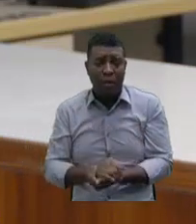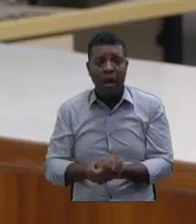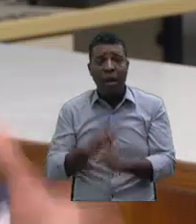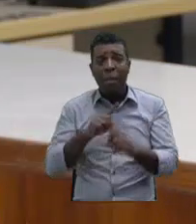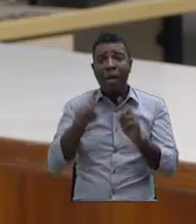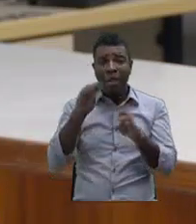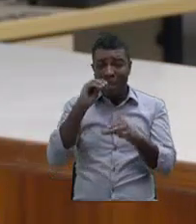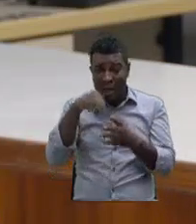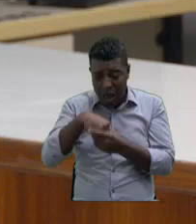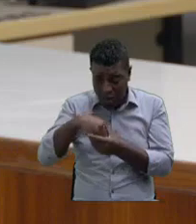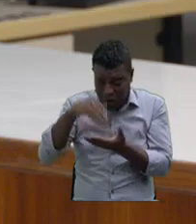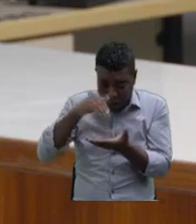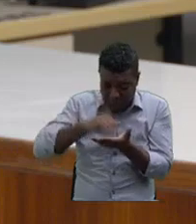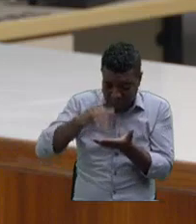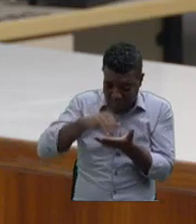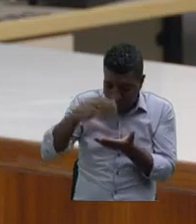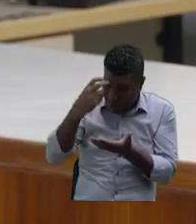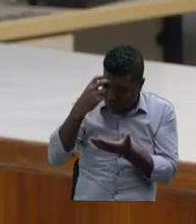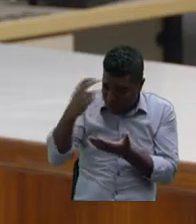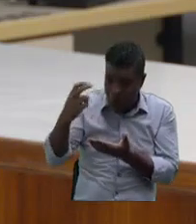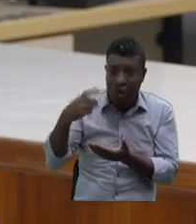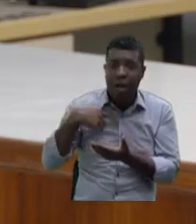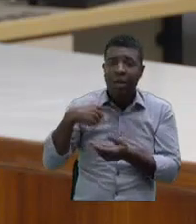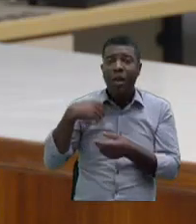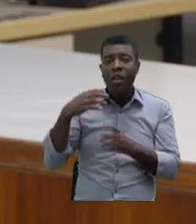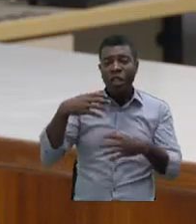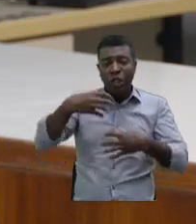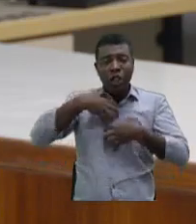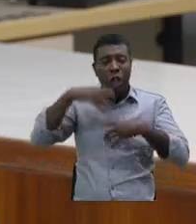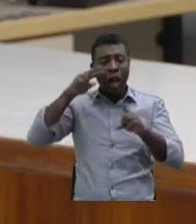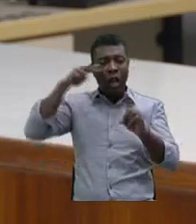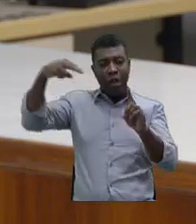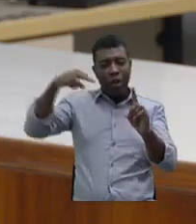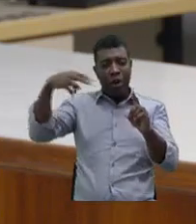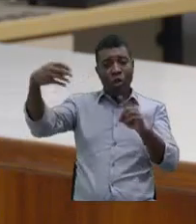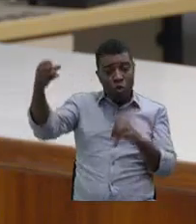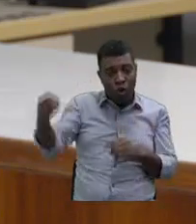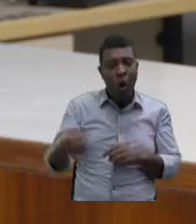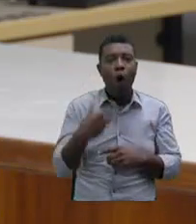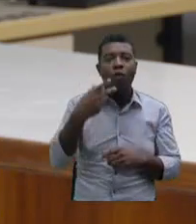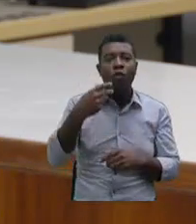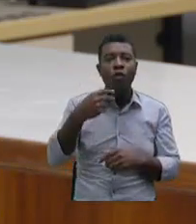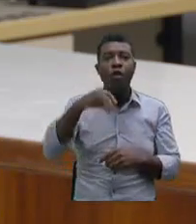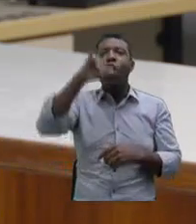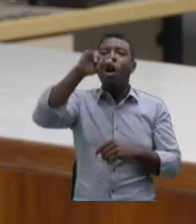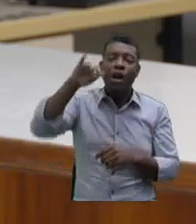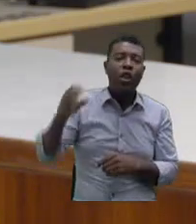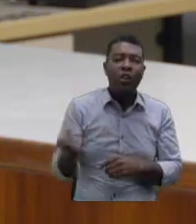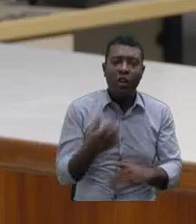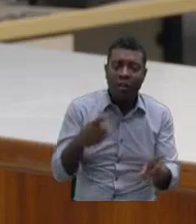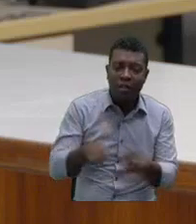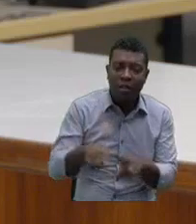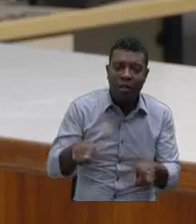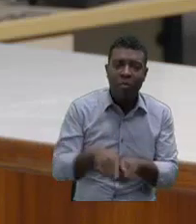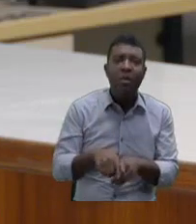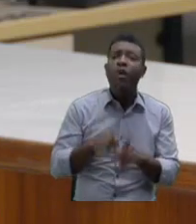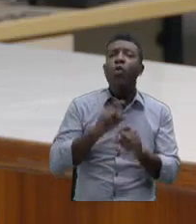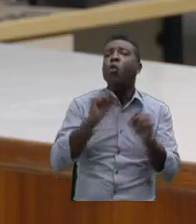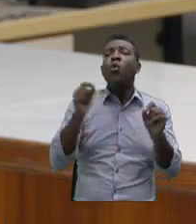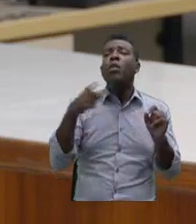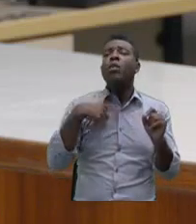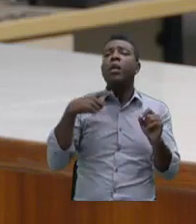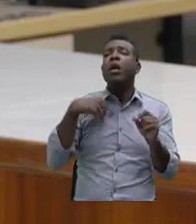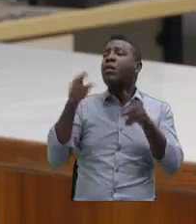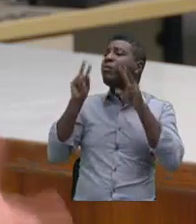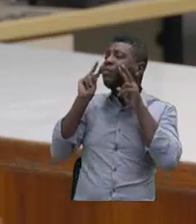que tem esse olhar novo e inovador, eu gostaria de saber o que nós temos como visão para o Vale do